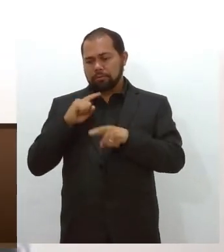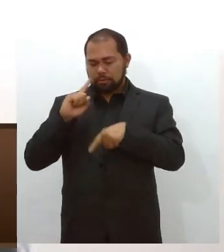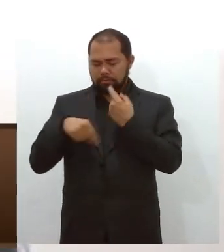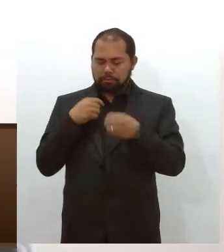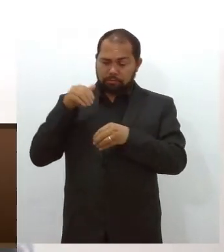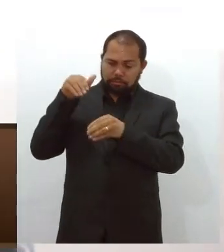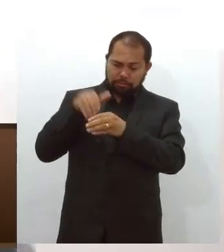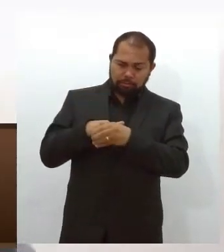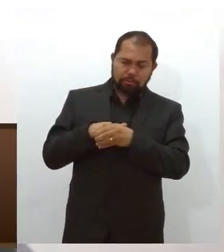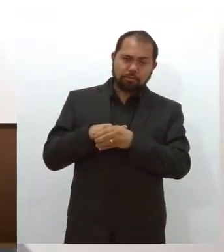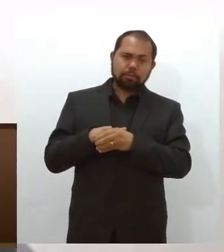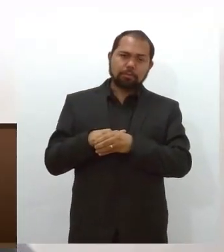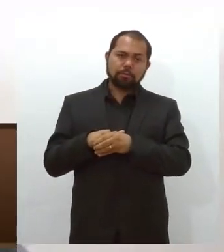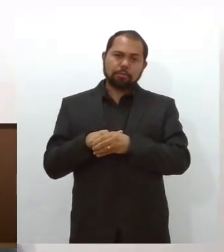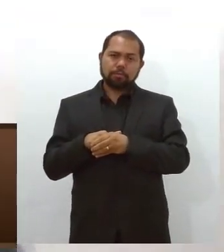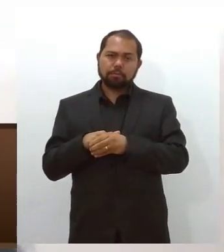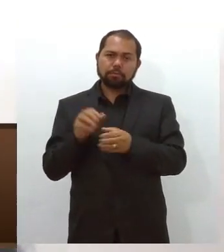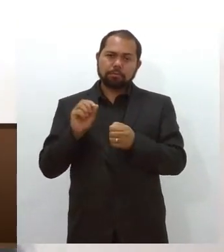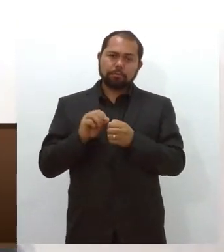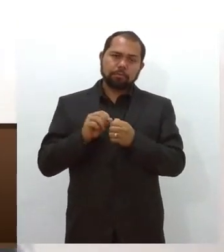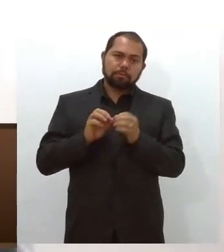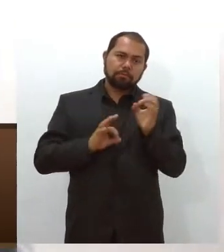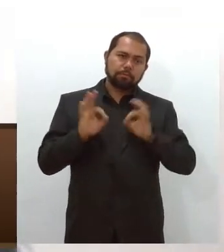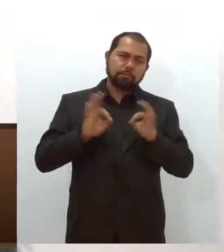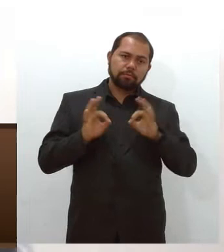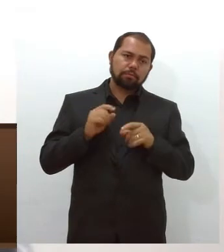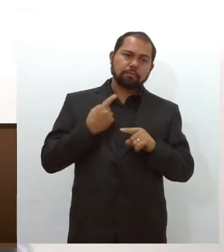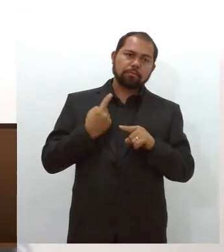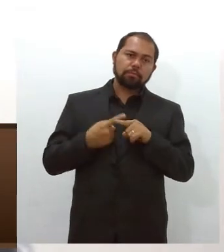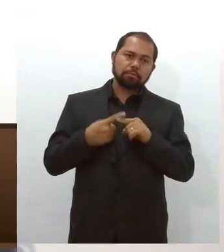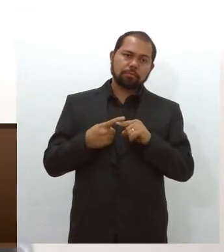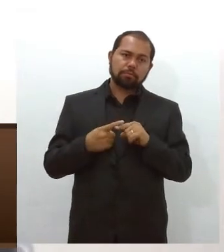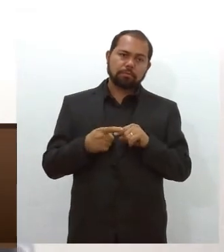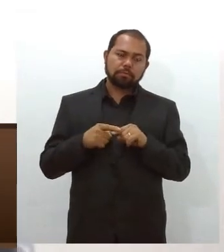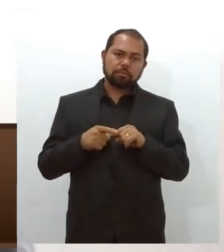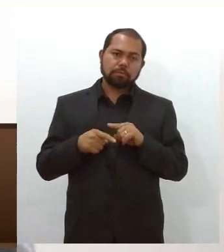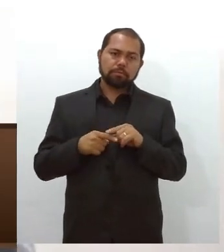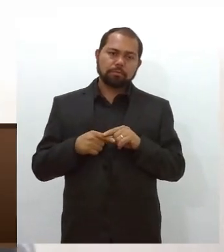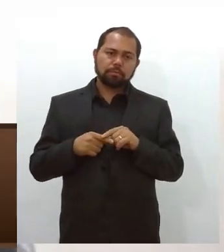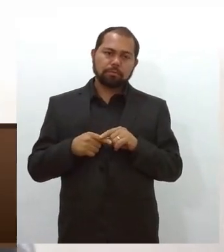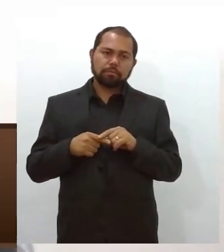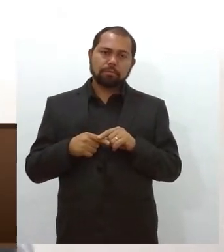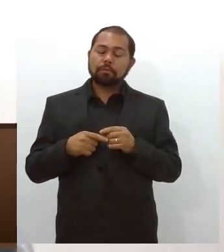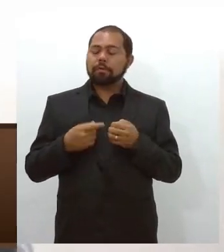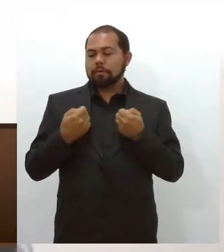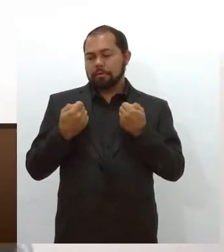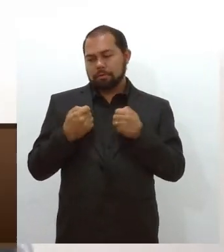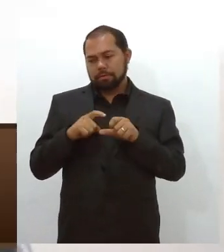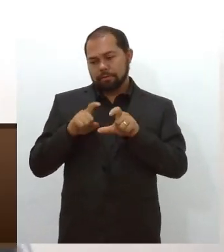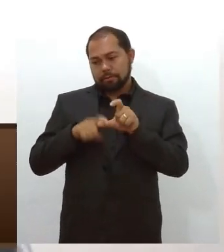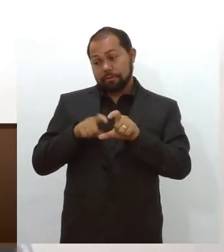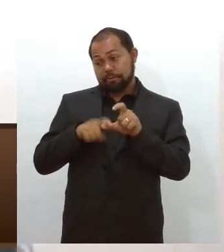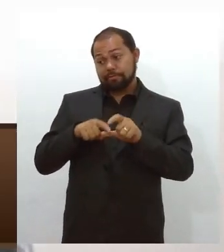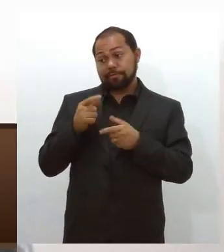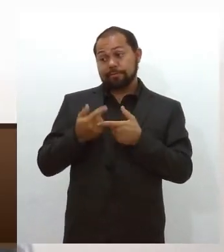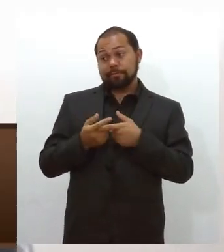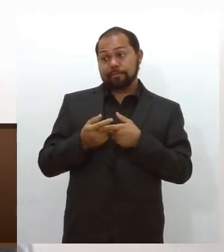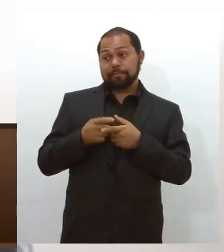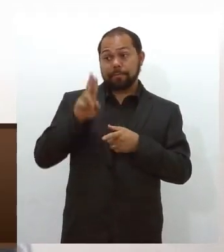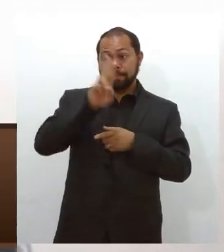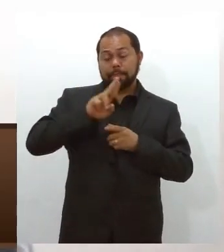a regularização, mesmo porque disso dependerá a utilização de outros direitos, como o de